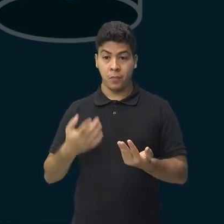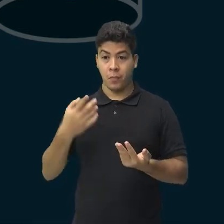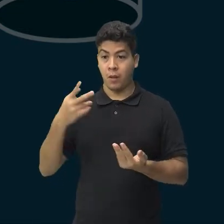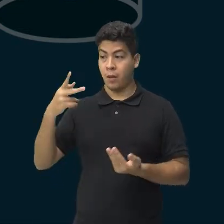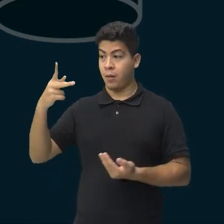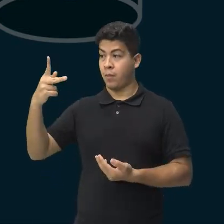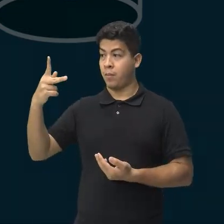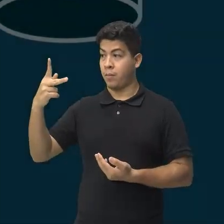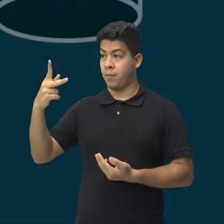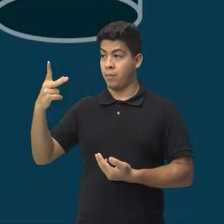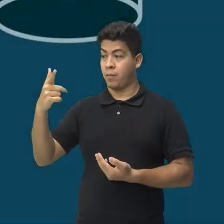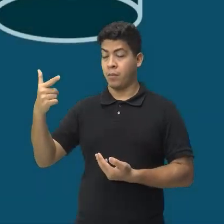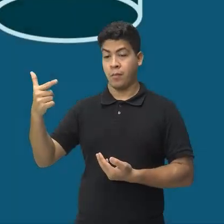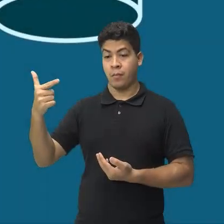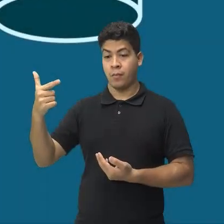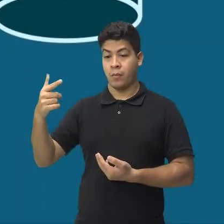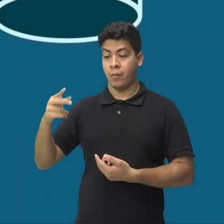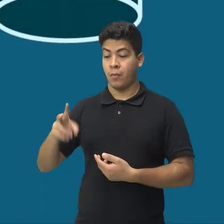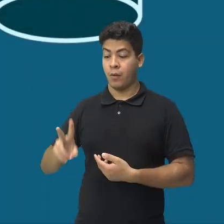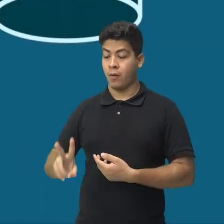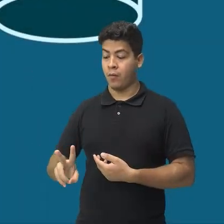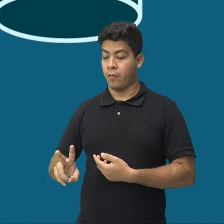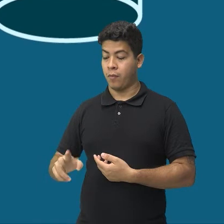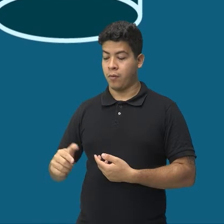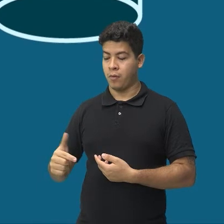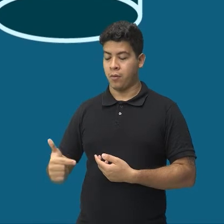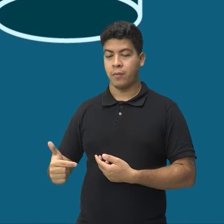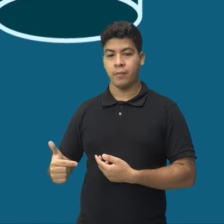no nosso gráfico, né? Que é exatamente